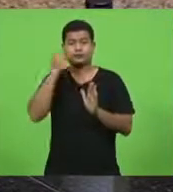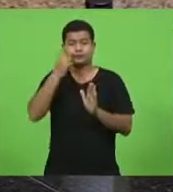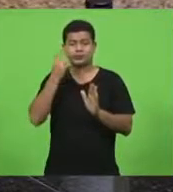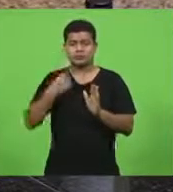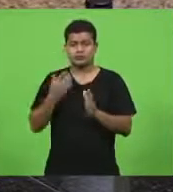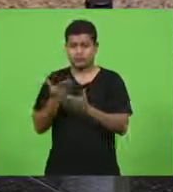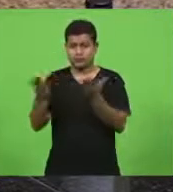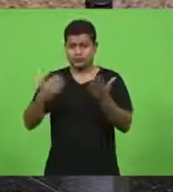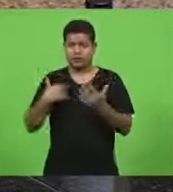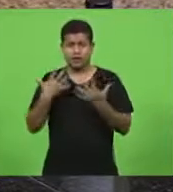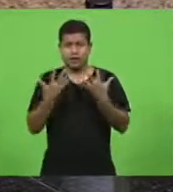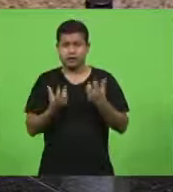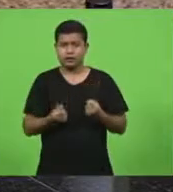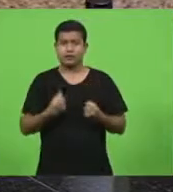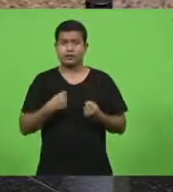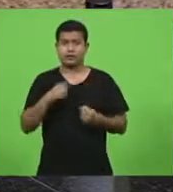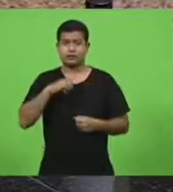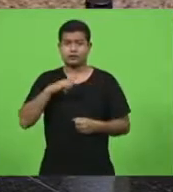consideração,